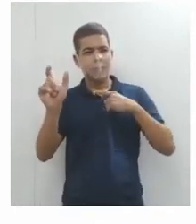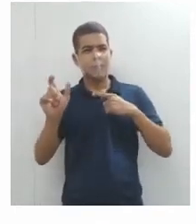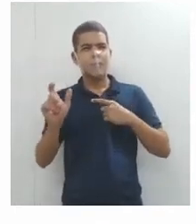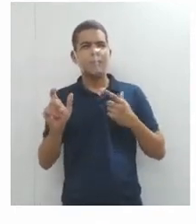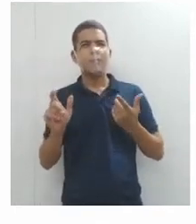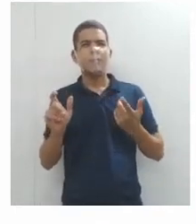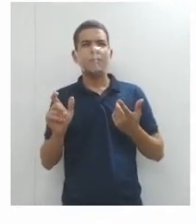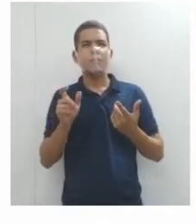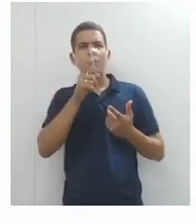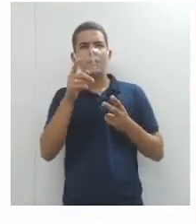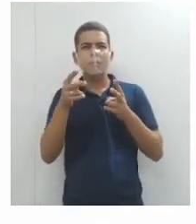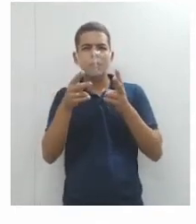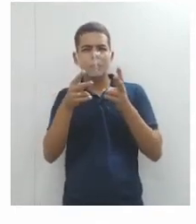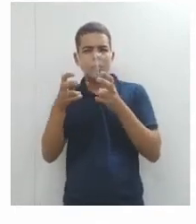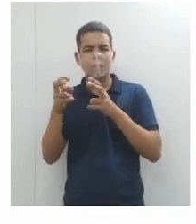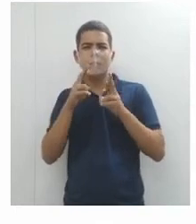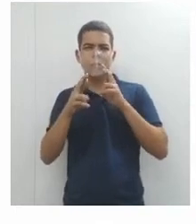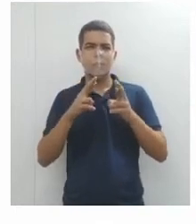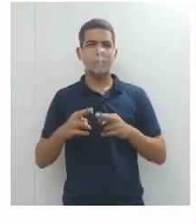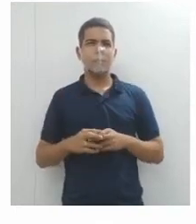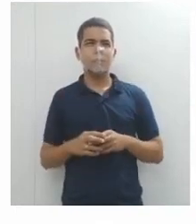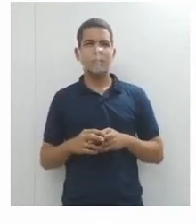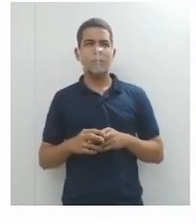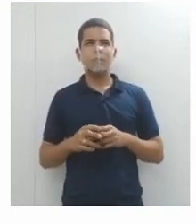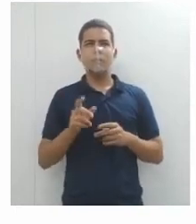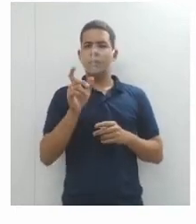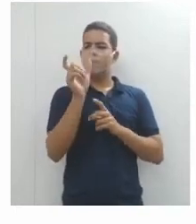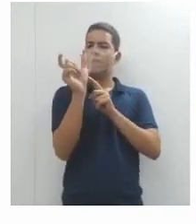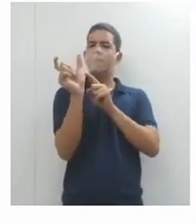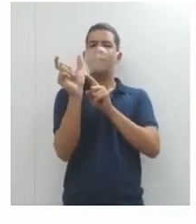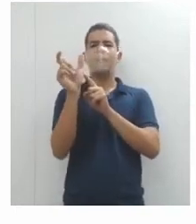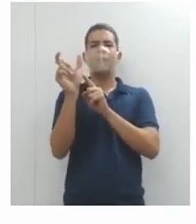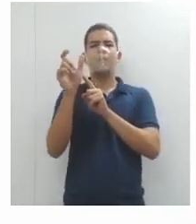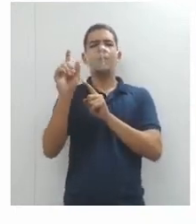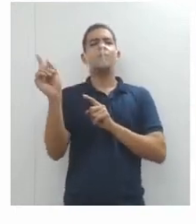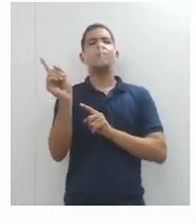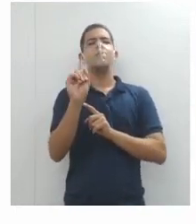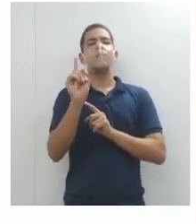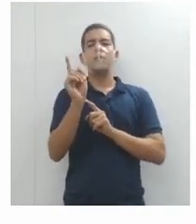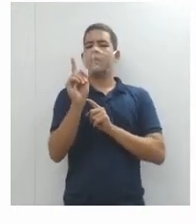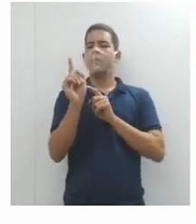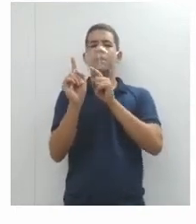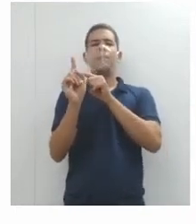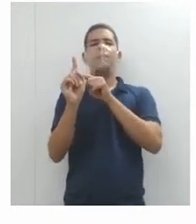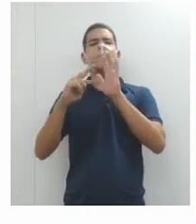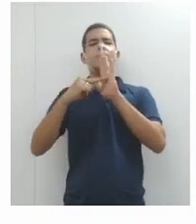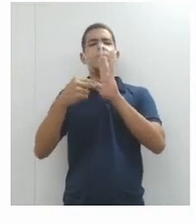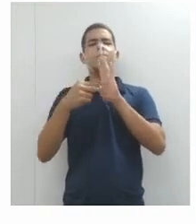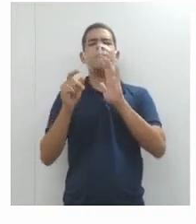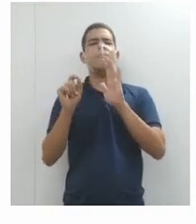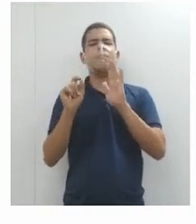apresenta, vamos responder. Essa palavra não, qual é a ideia, qual é o sentido dela aí?